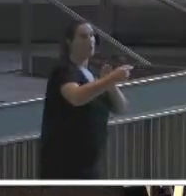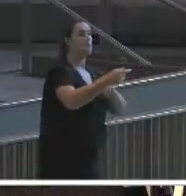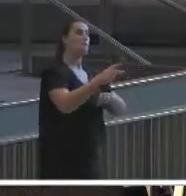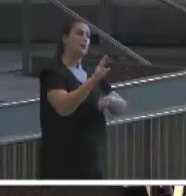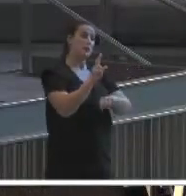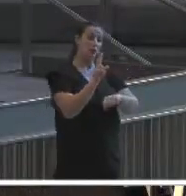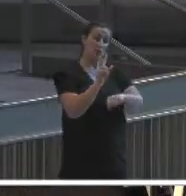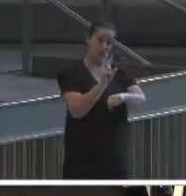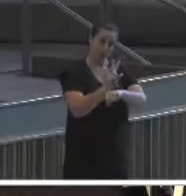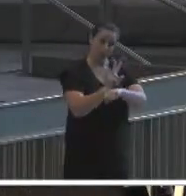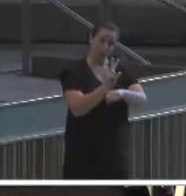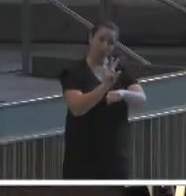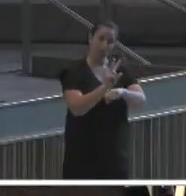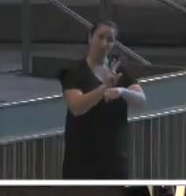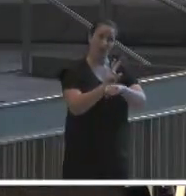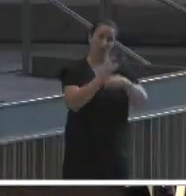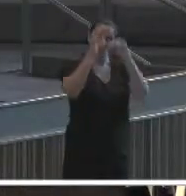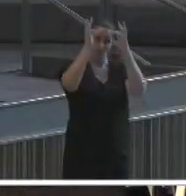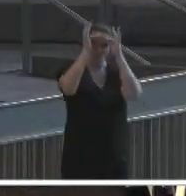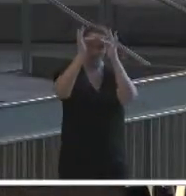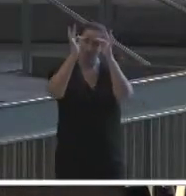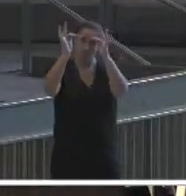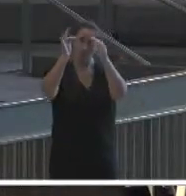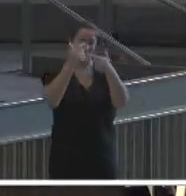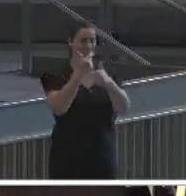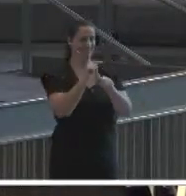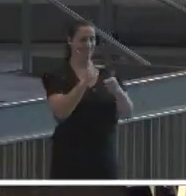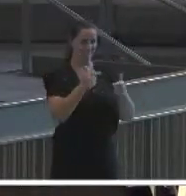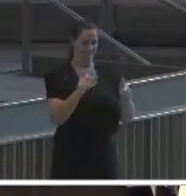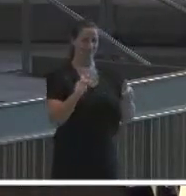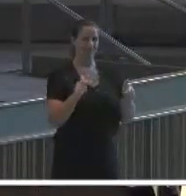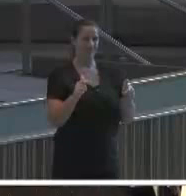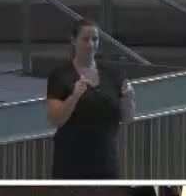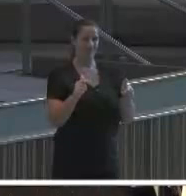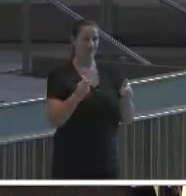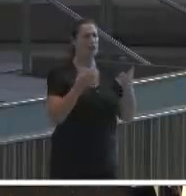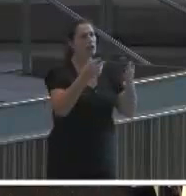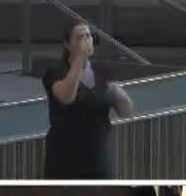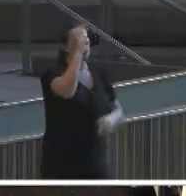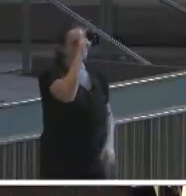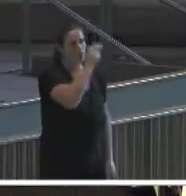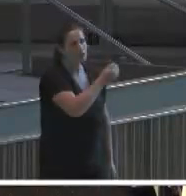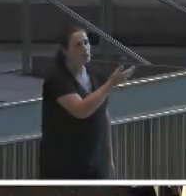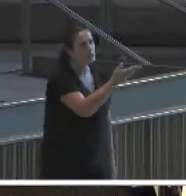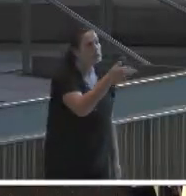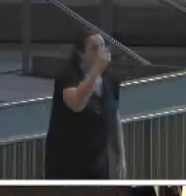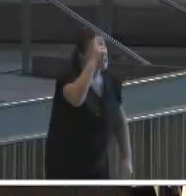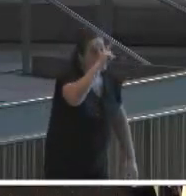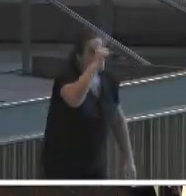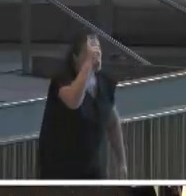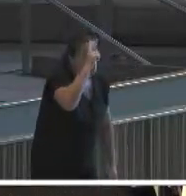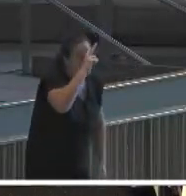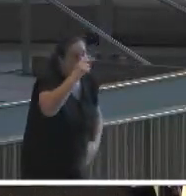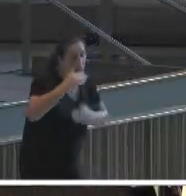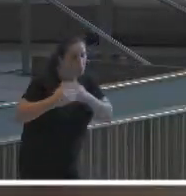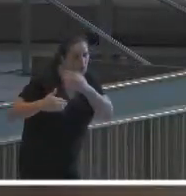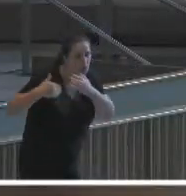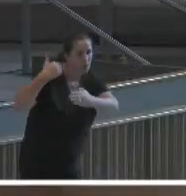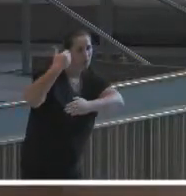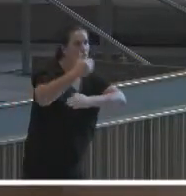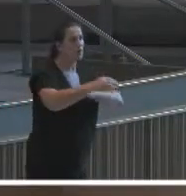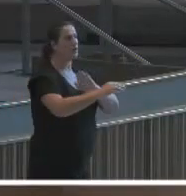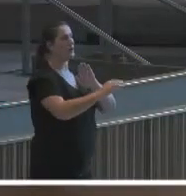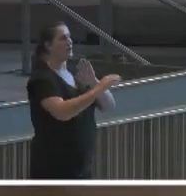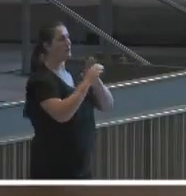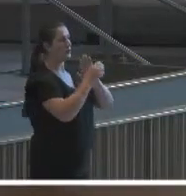com a infidelidade a Deus. Queria lembrar você um pouquinho da história que está por trás no capítulo 6 e